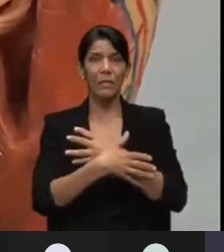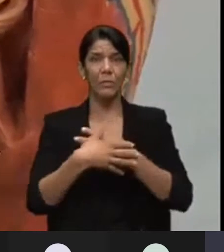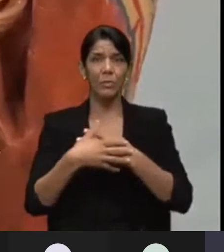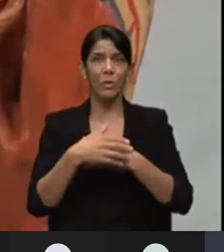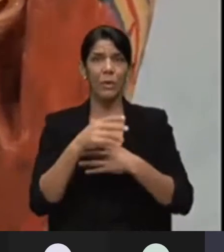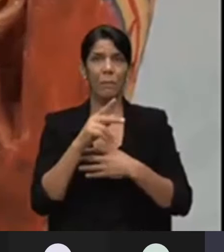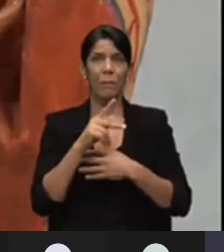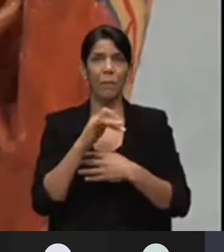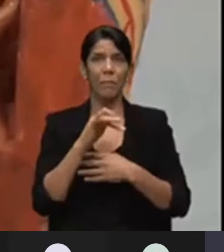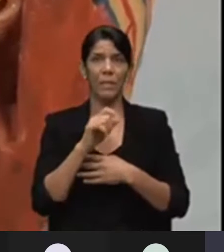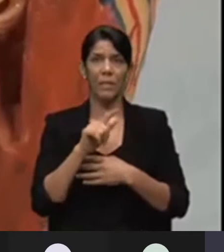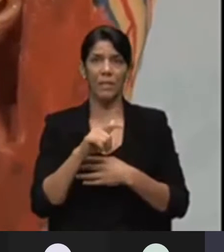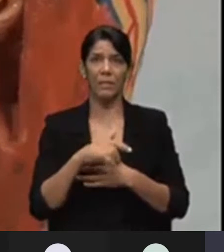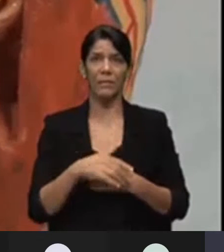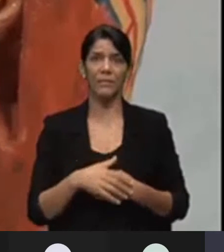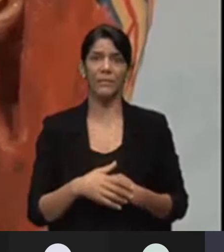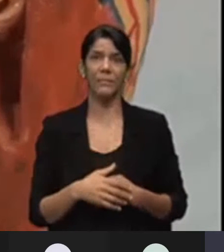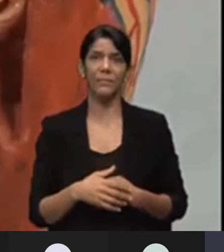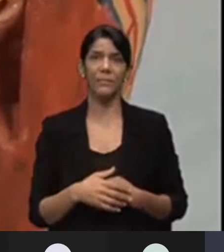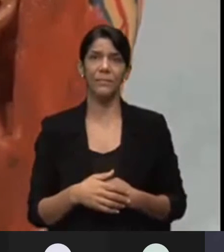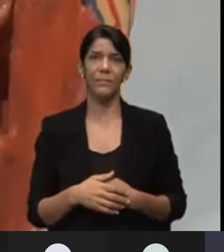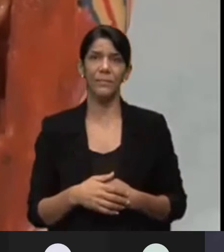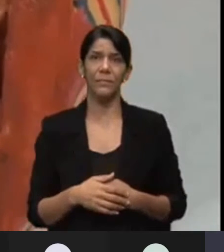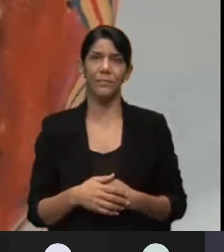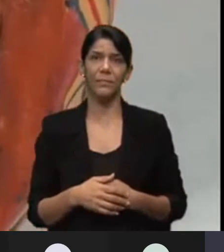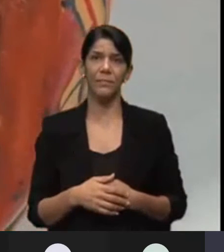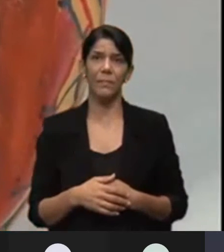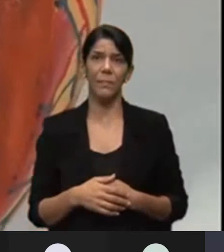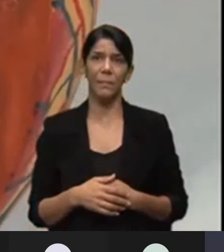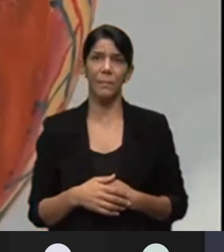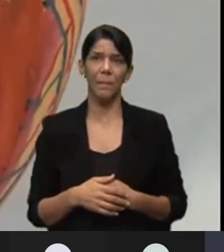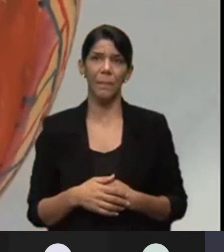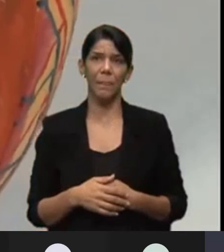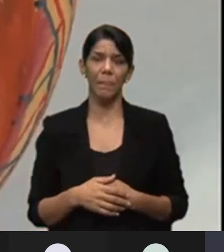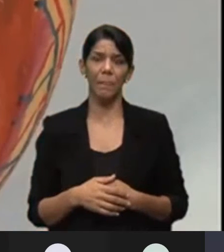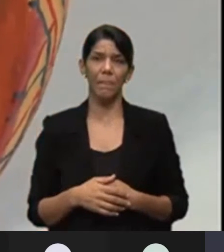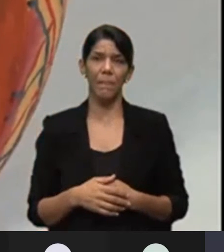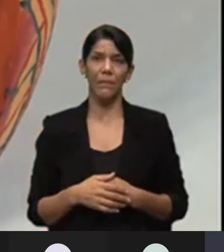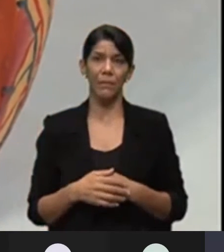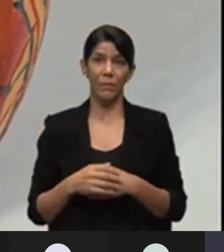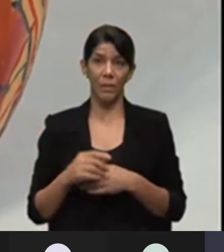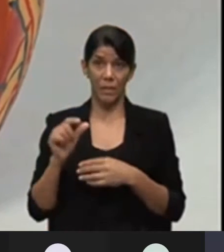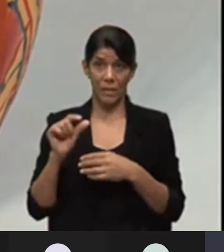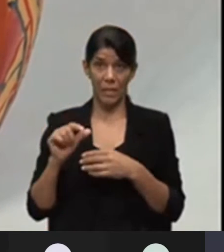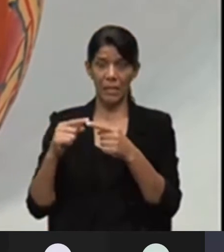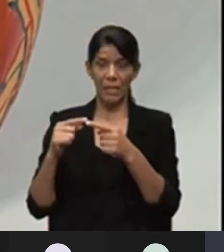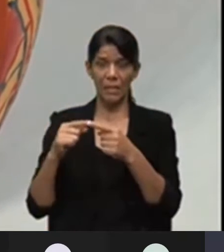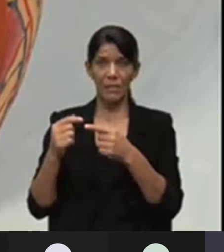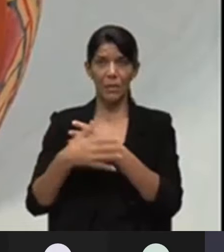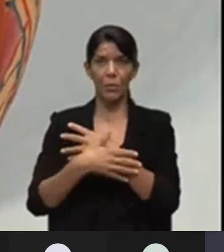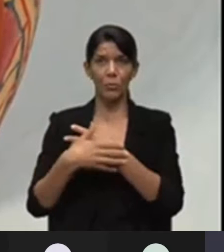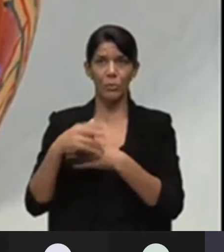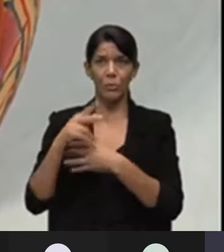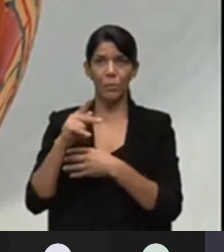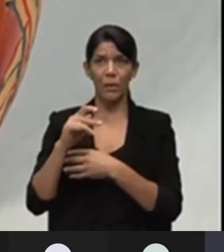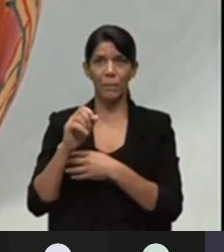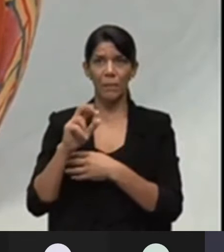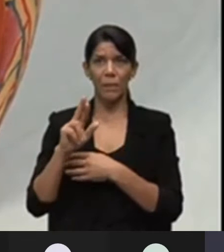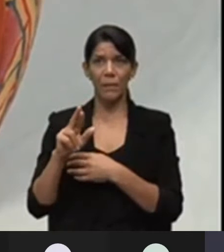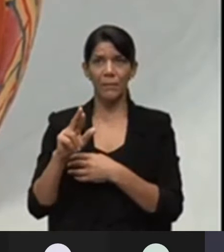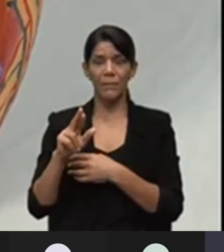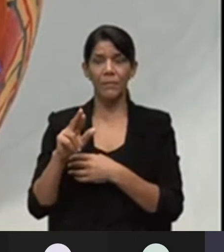papilar, tá? Essa estrutura aí, ok? Então, mais uma vez aí, ó, a corda tendínea ligada ao músculo papilar,